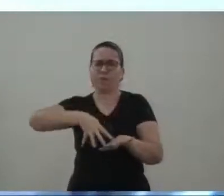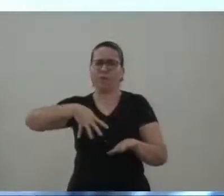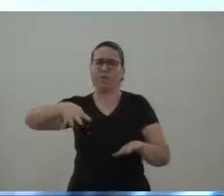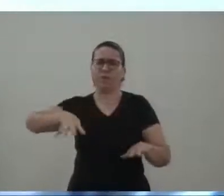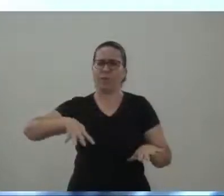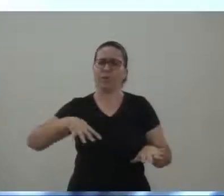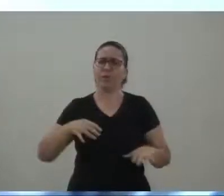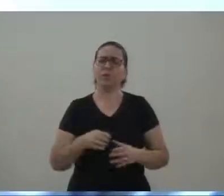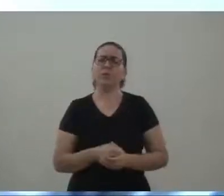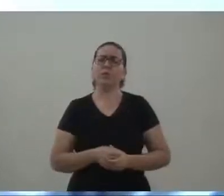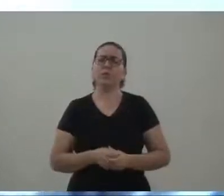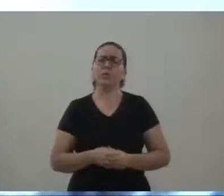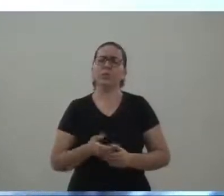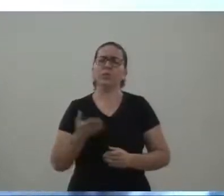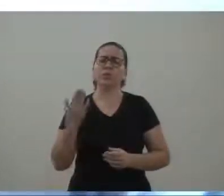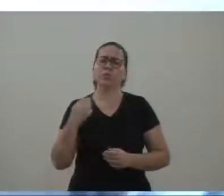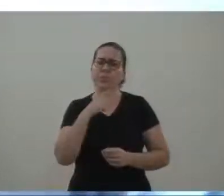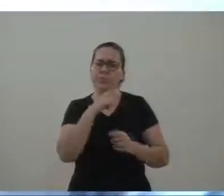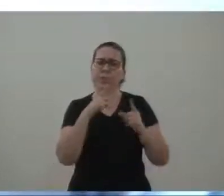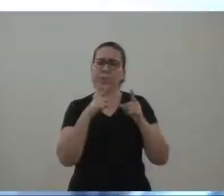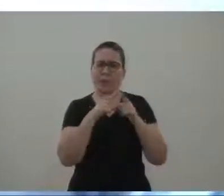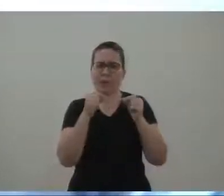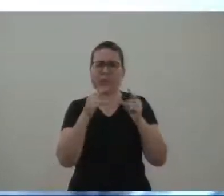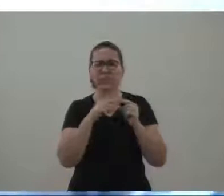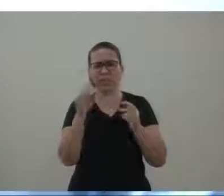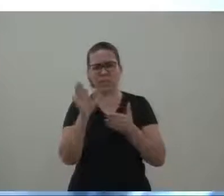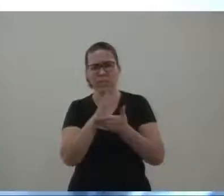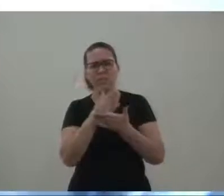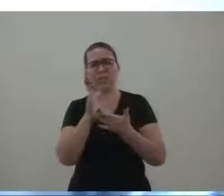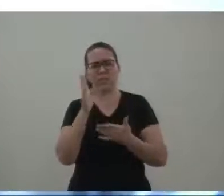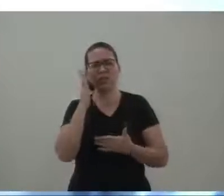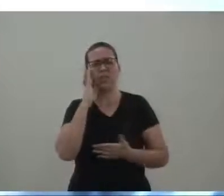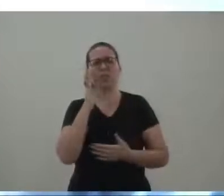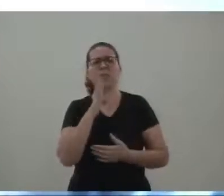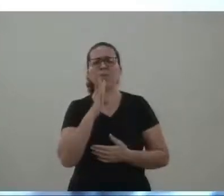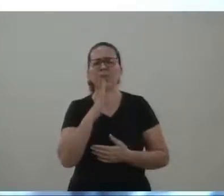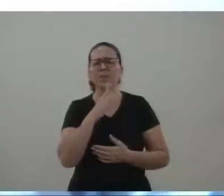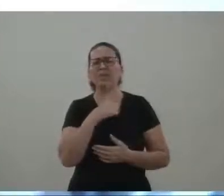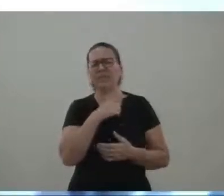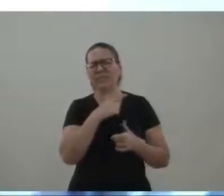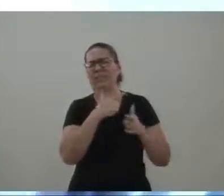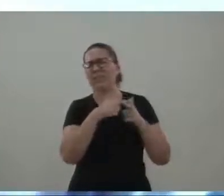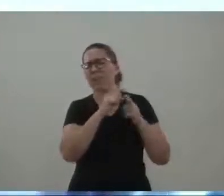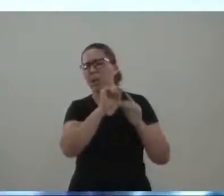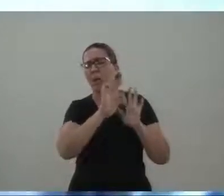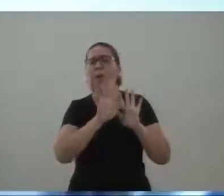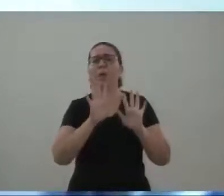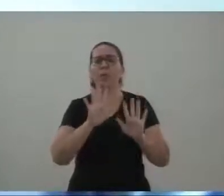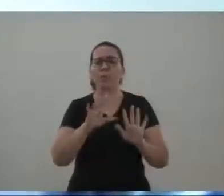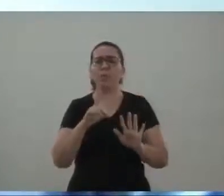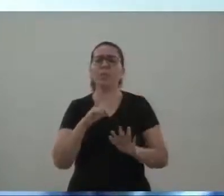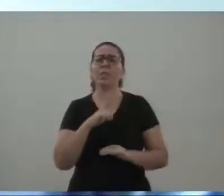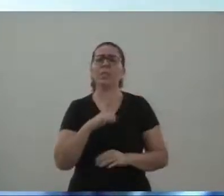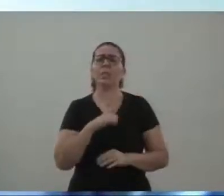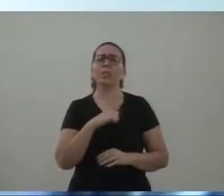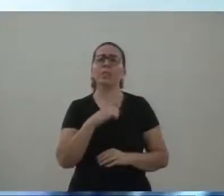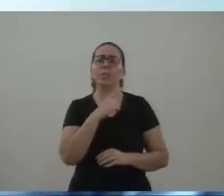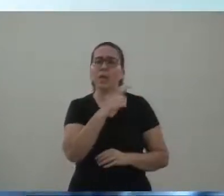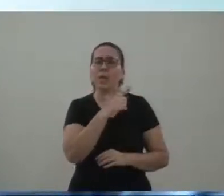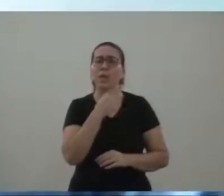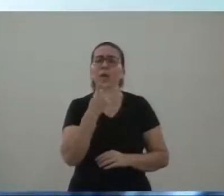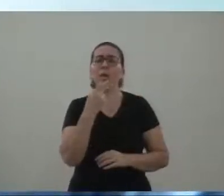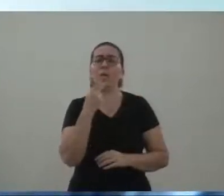vê Brasília, por exemplo, quem já foi para lá ou vai para lá, com todos os problemas que possam ter lá, mas algo que Brasília é um exemplo em